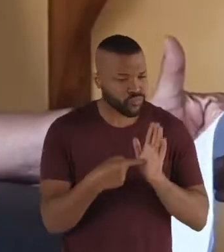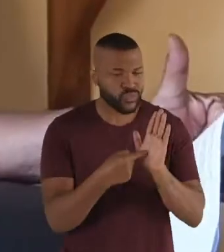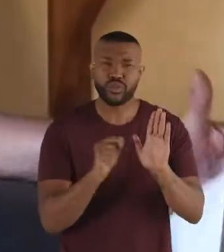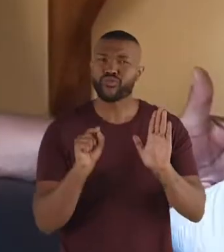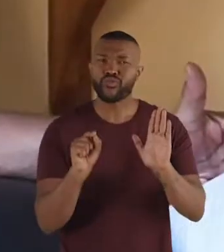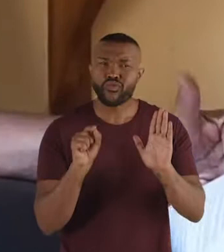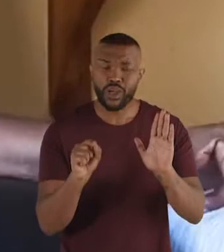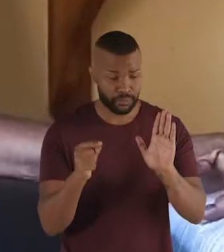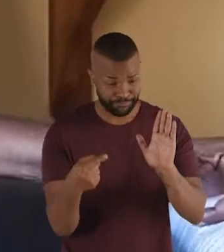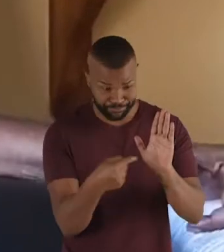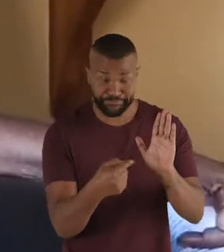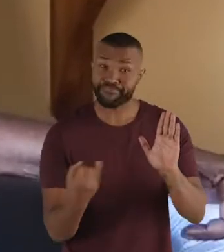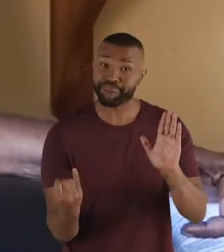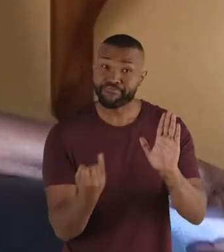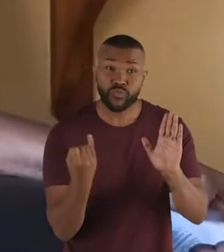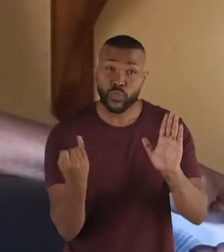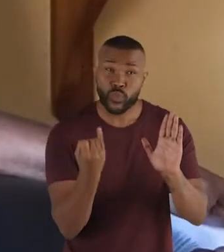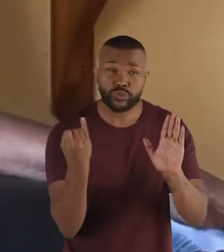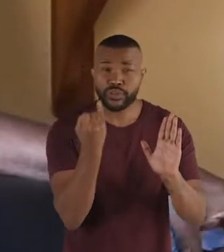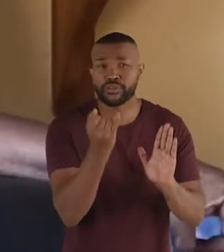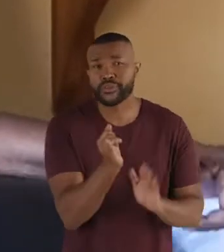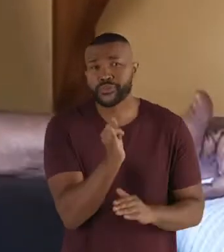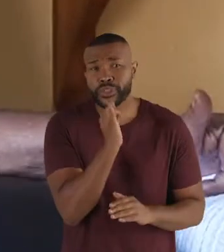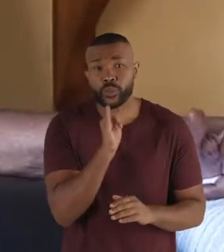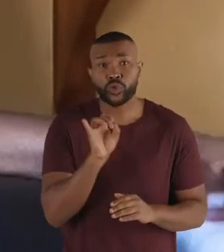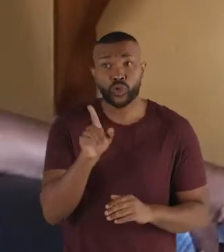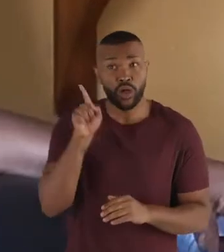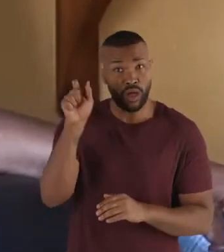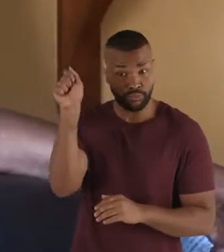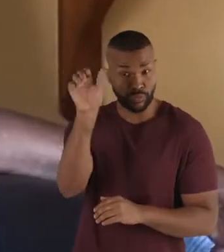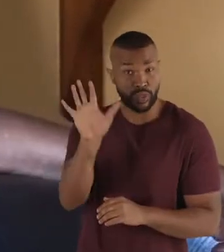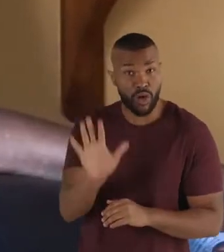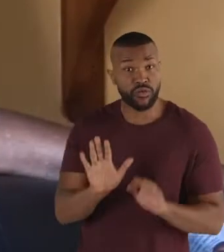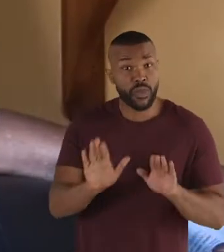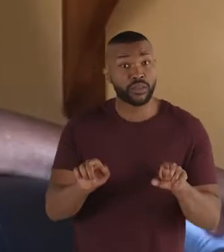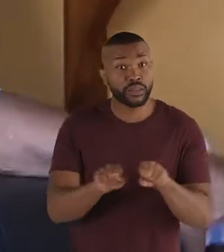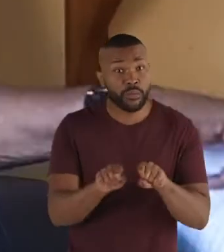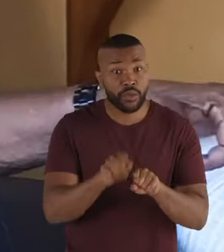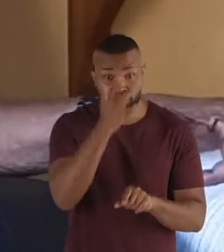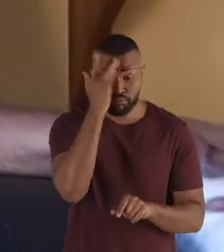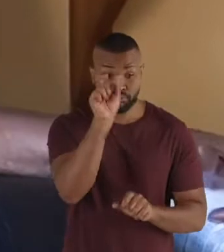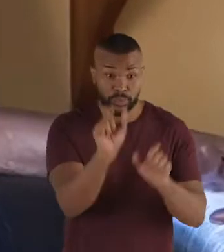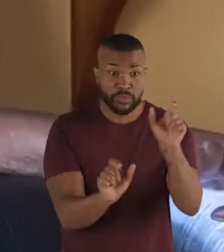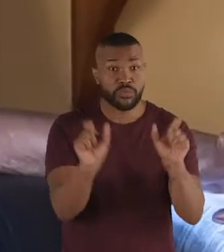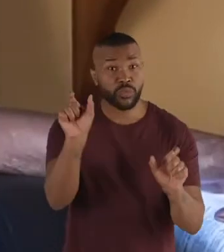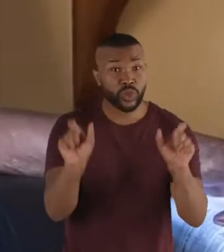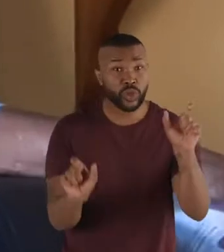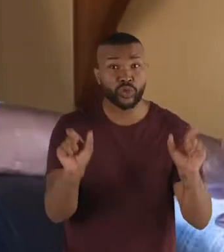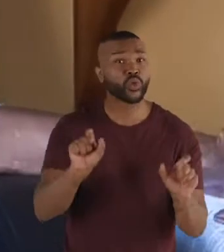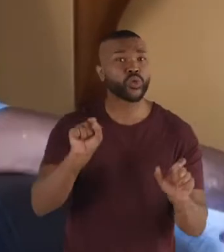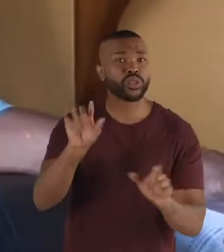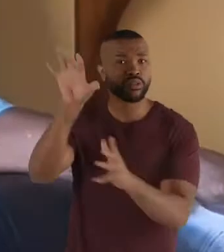que destacar toda a importância, não só do continente africano, mas das